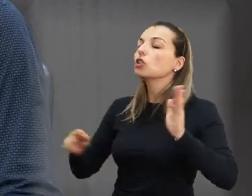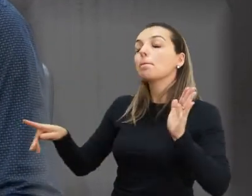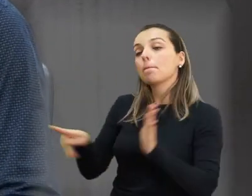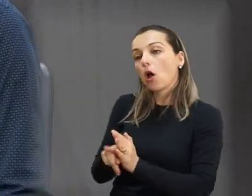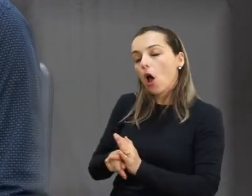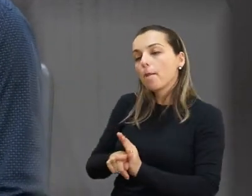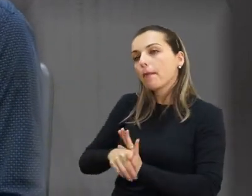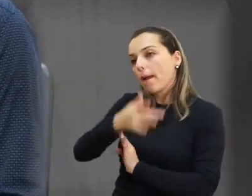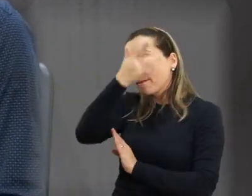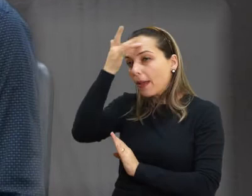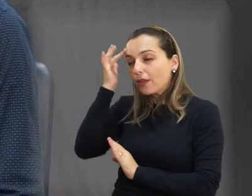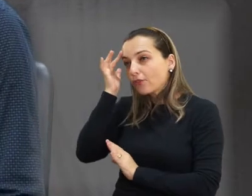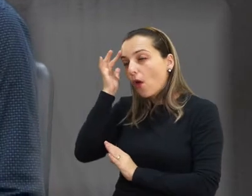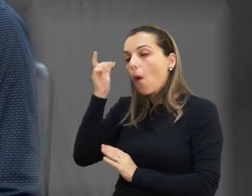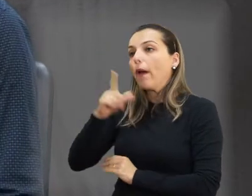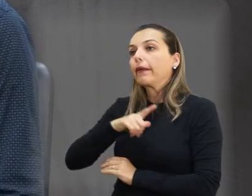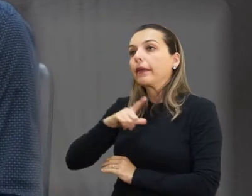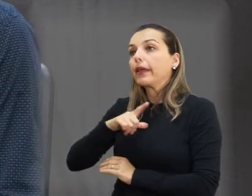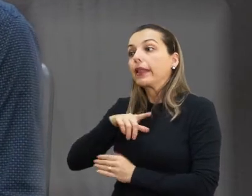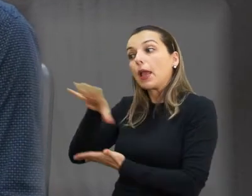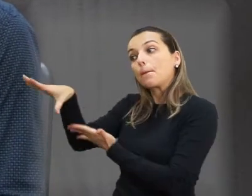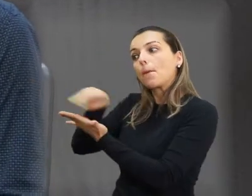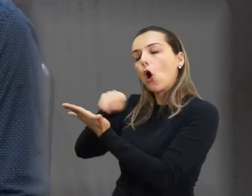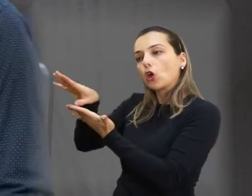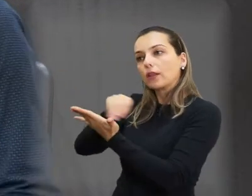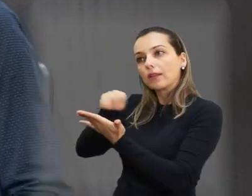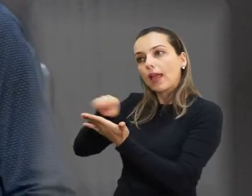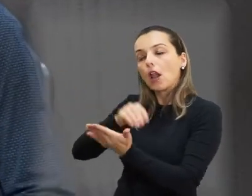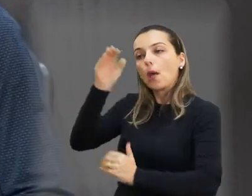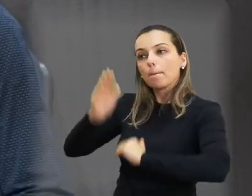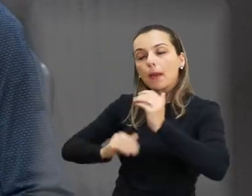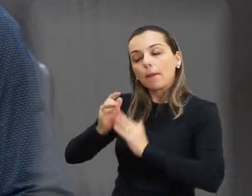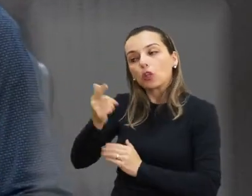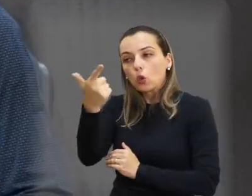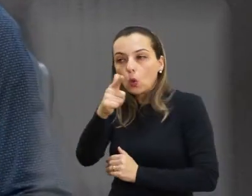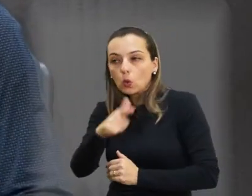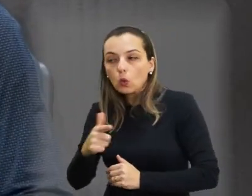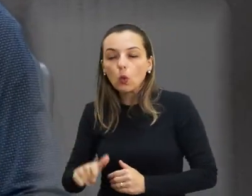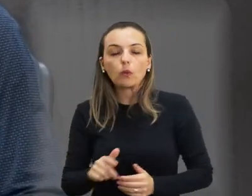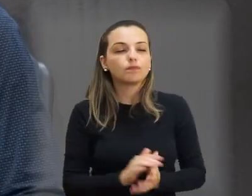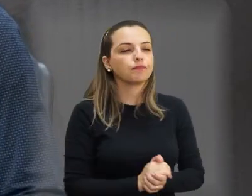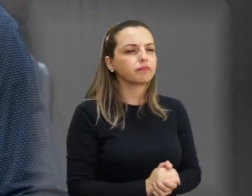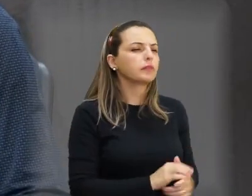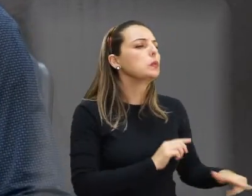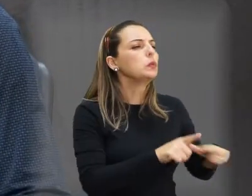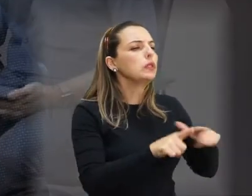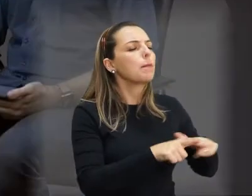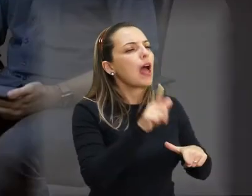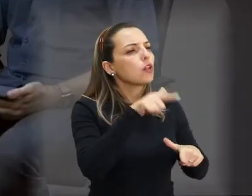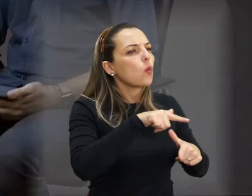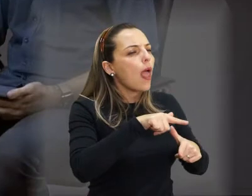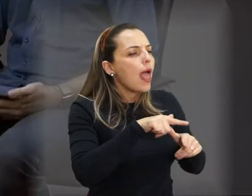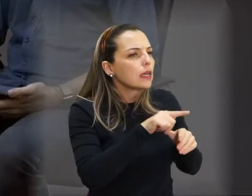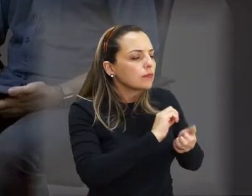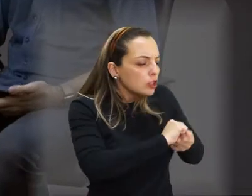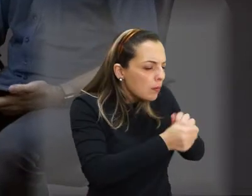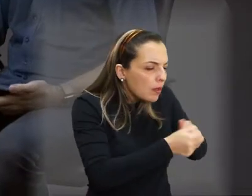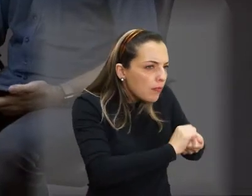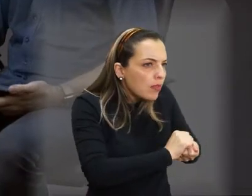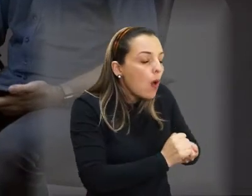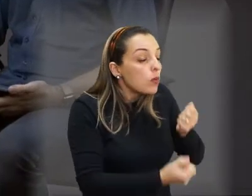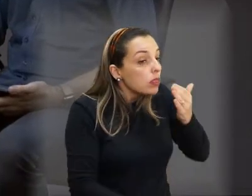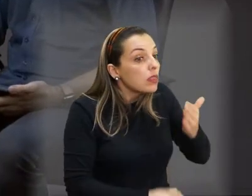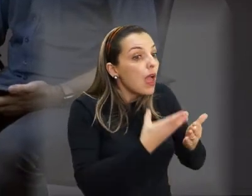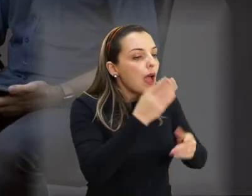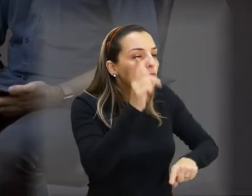muita gente, como exemplo, está se baseando neles para fazer outras ações, para fazerem outras ações. E, na verdade, o trabalho é artesanal e eles acabaram